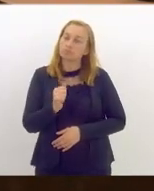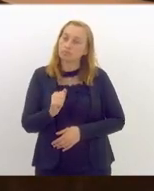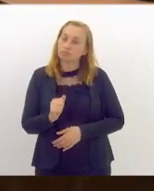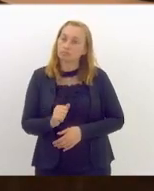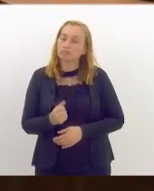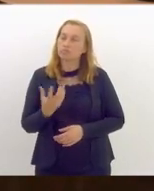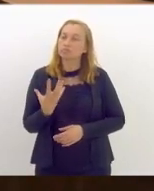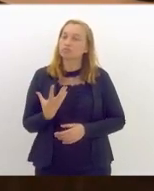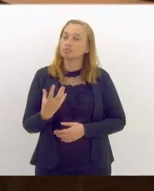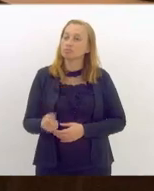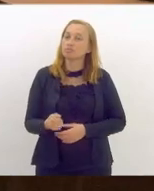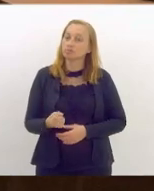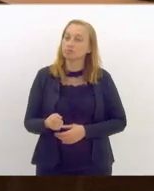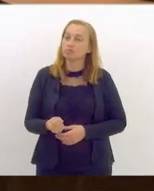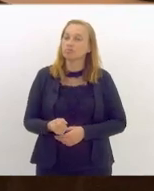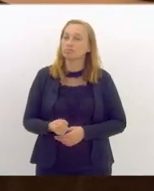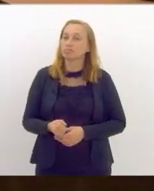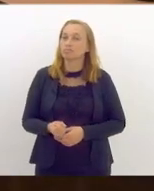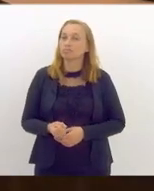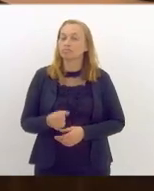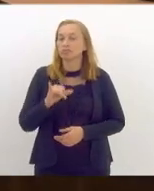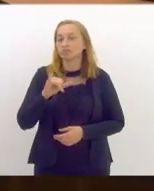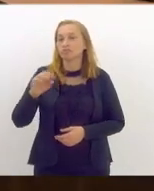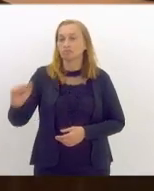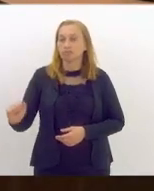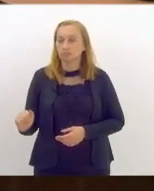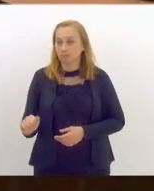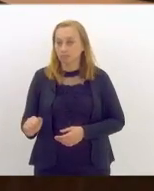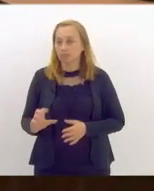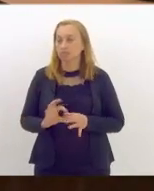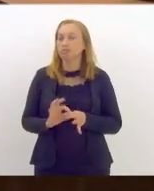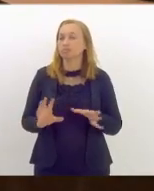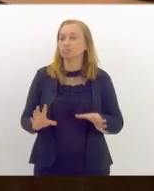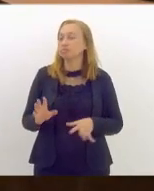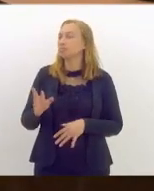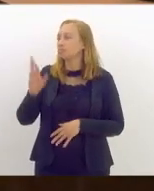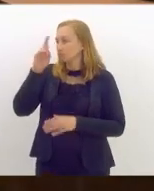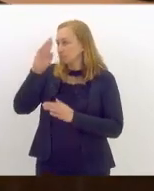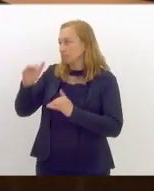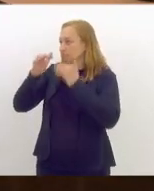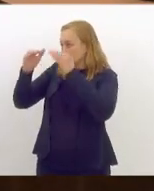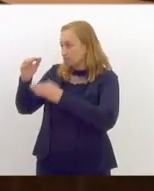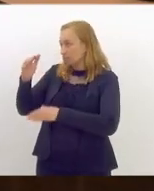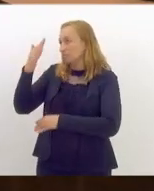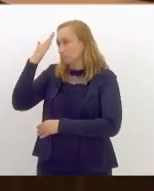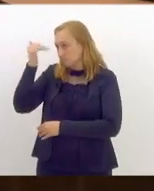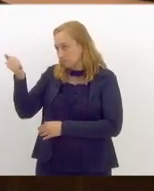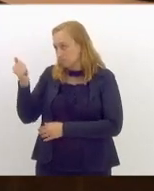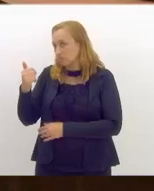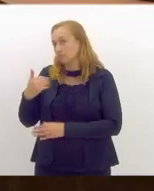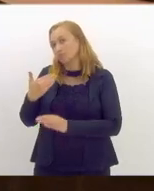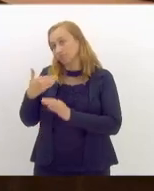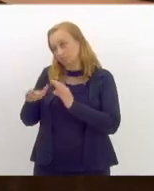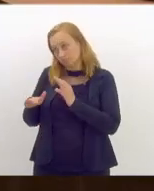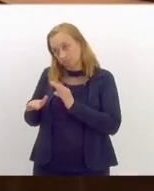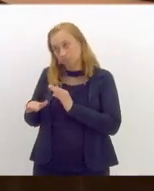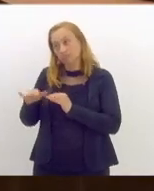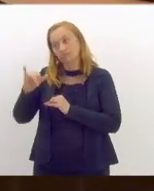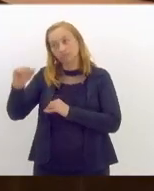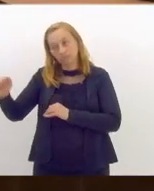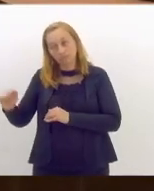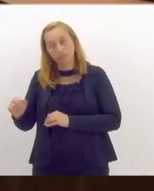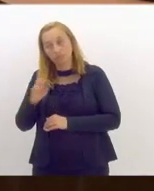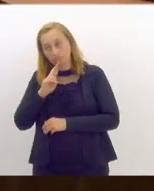recebeu aval do Inea como vossa excelência sabe que eu lhe mandei o parecer do Enéa